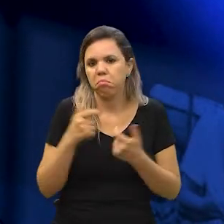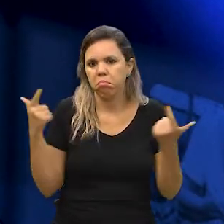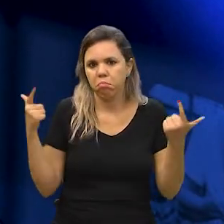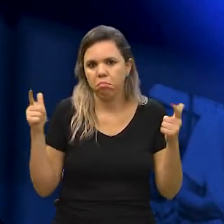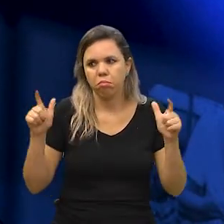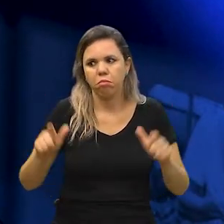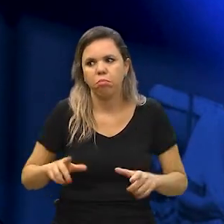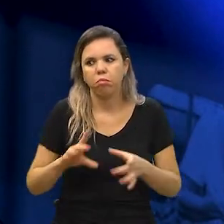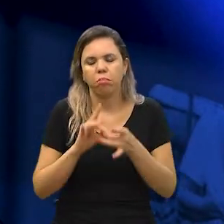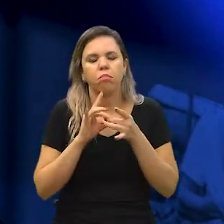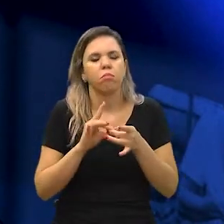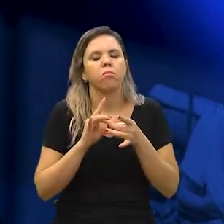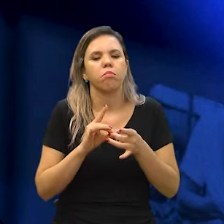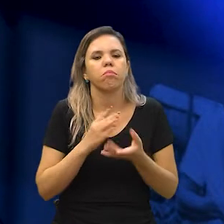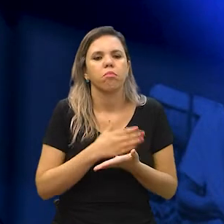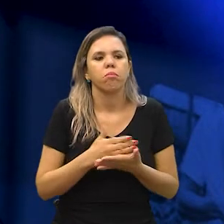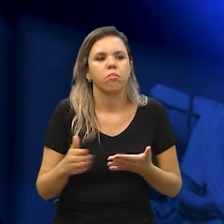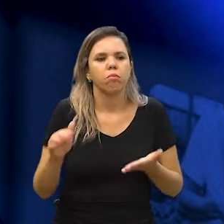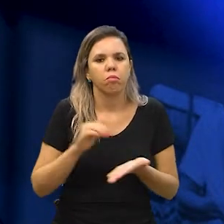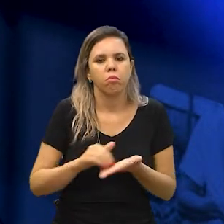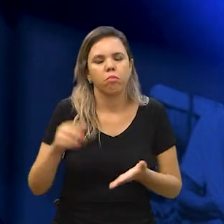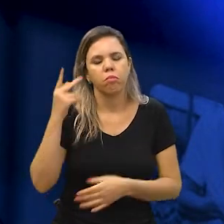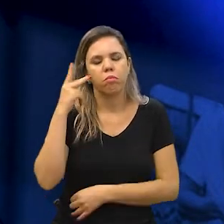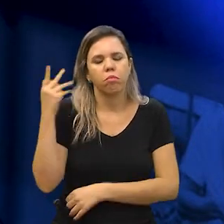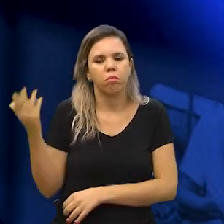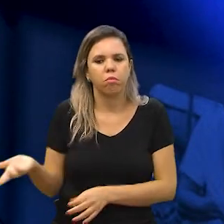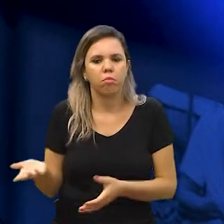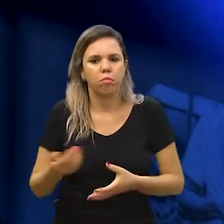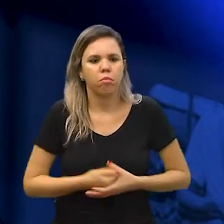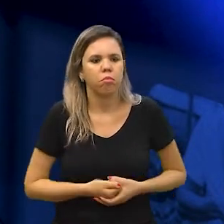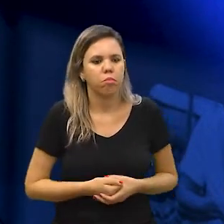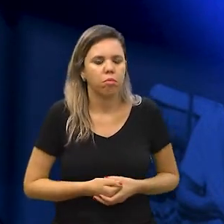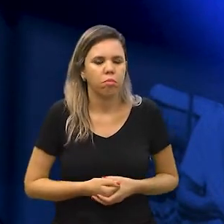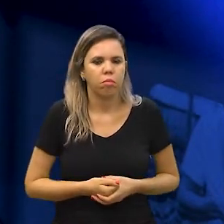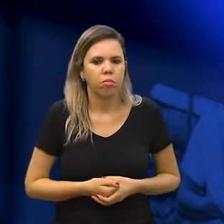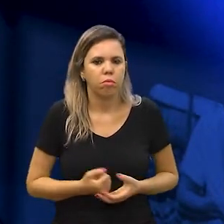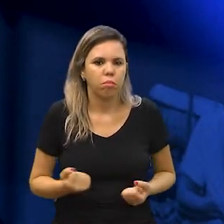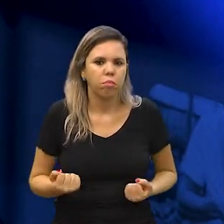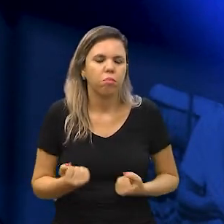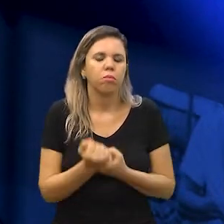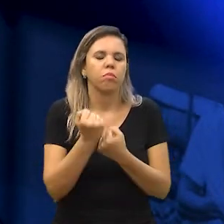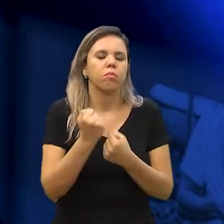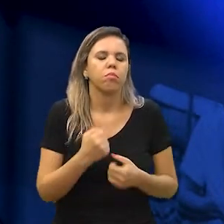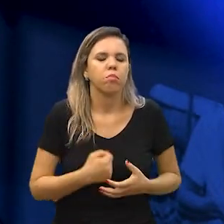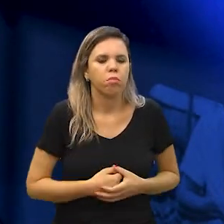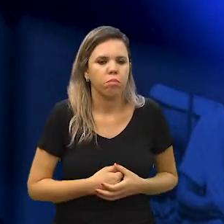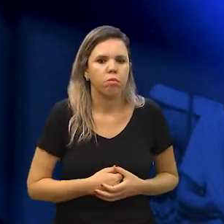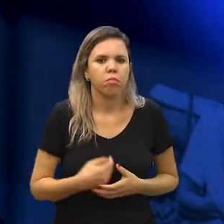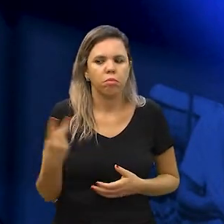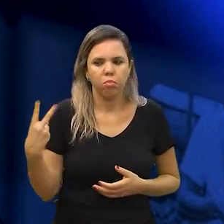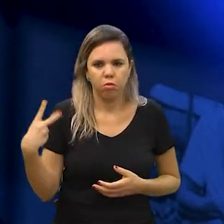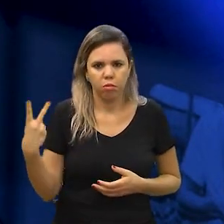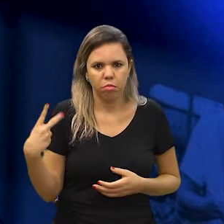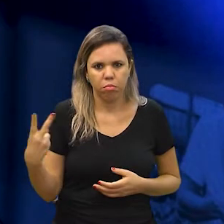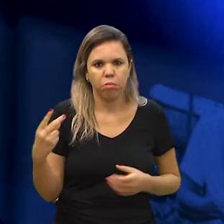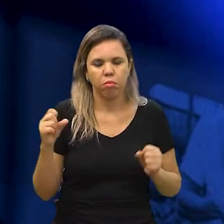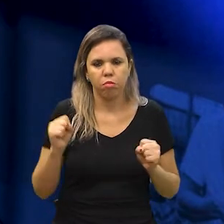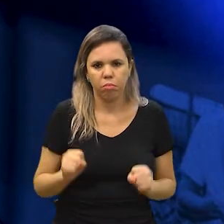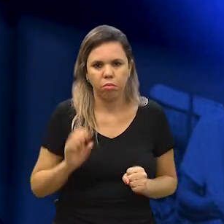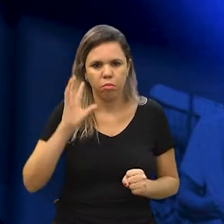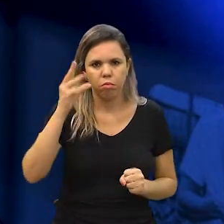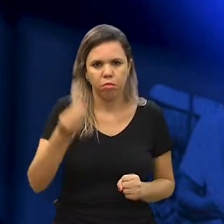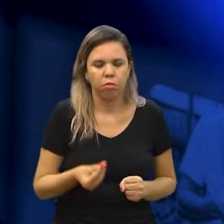sorte de achar esses parceiros logo no começo, né? Um escritório aqui de São Paulo, que deram um subsídio para que eu e o Rafael a gente